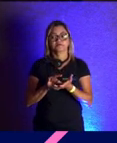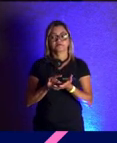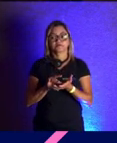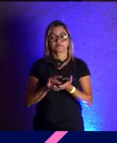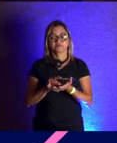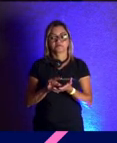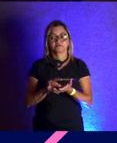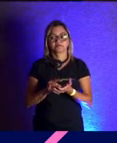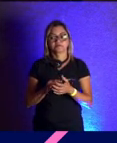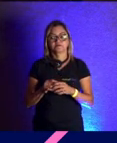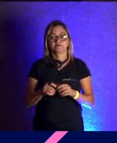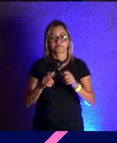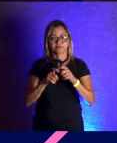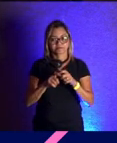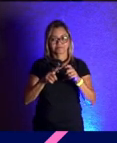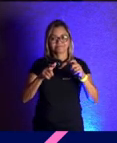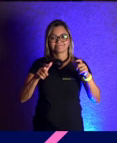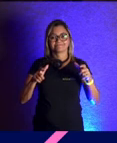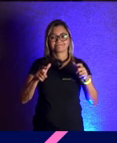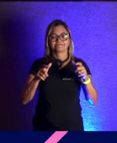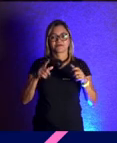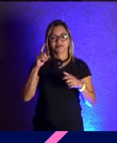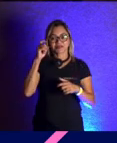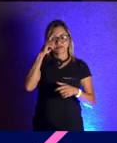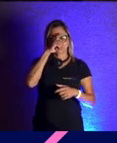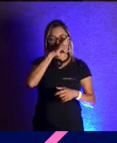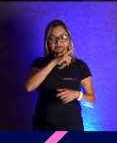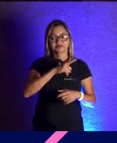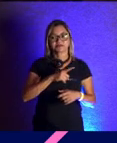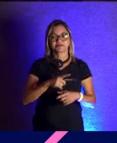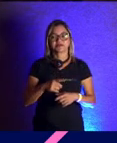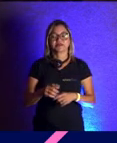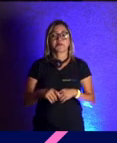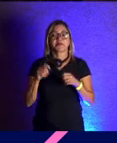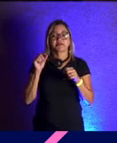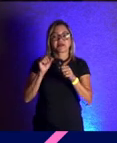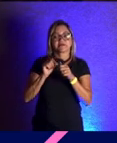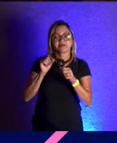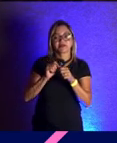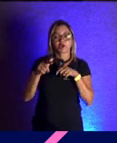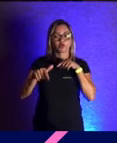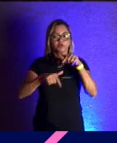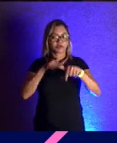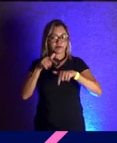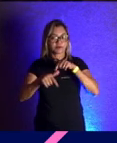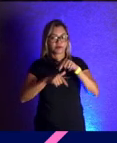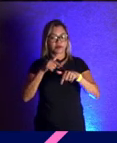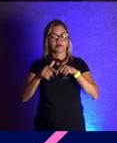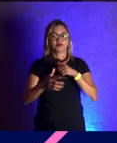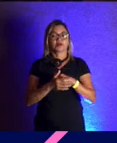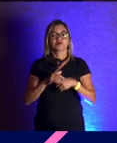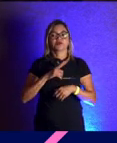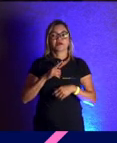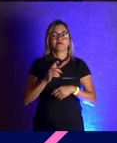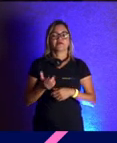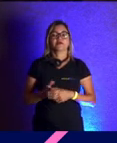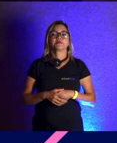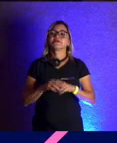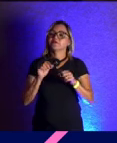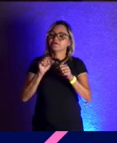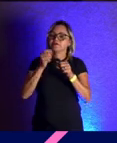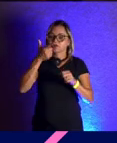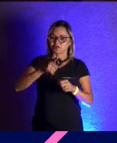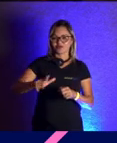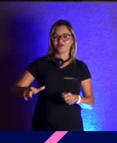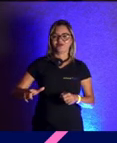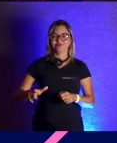aconteça, mais avançado, fica muito difícil, porque é isso, é verdadeiro o trabalho que a gente fez, que a gente fez assim, teria que ser feito da